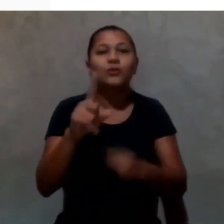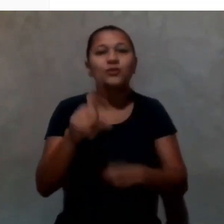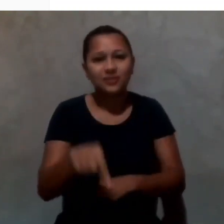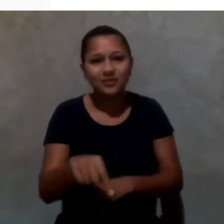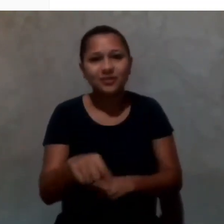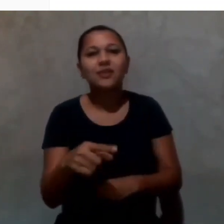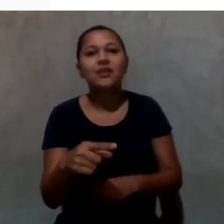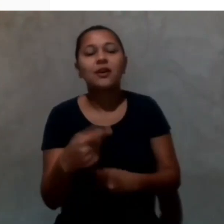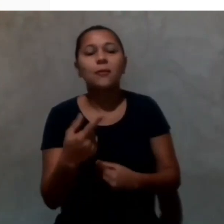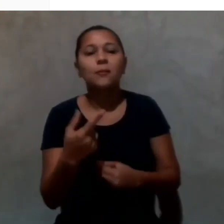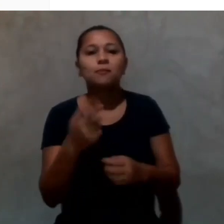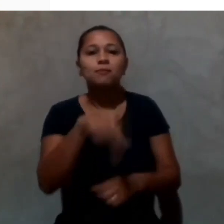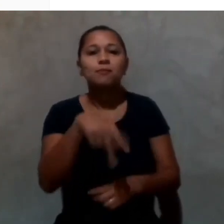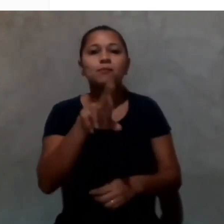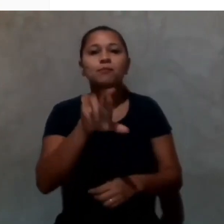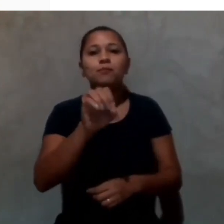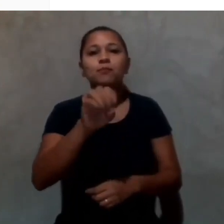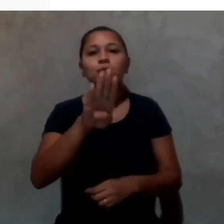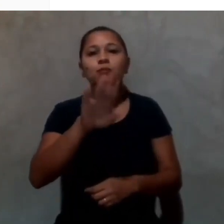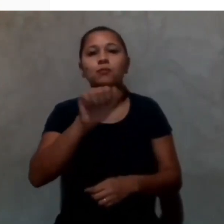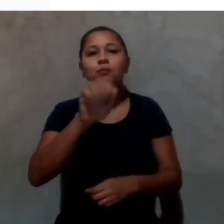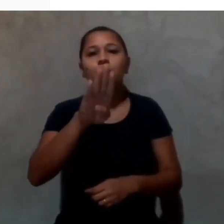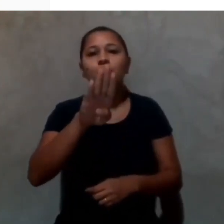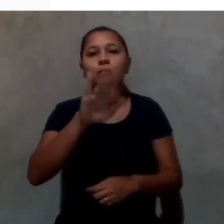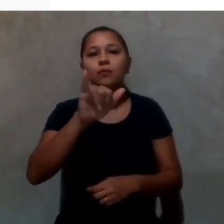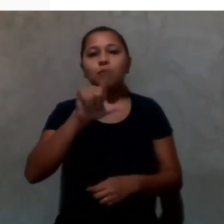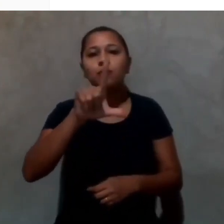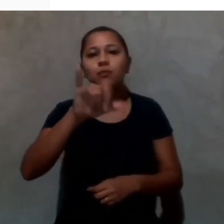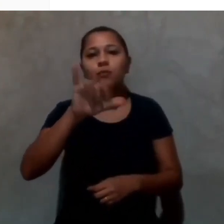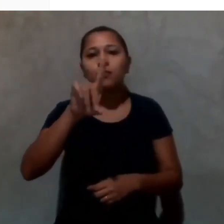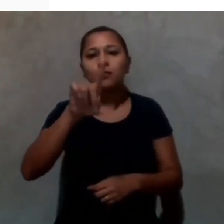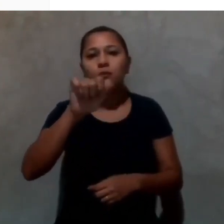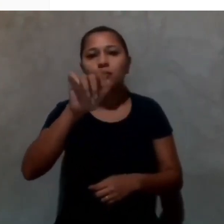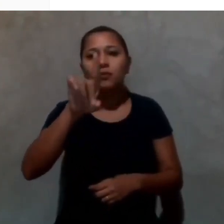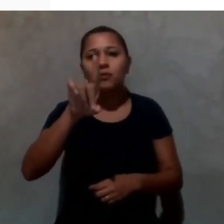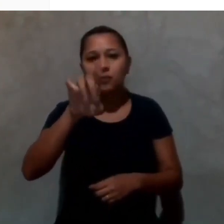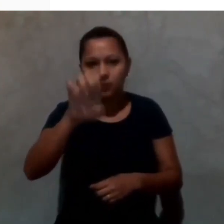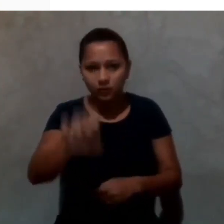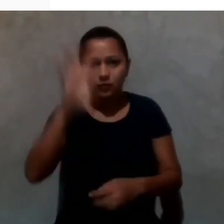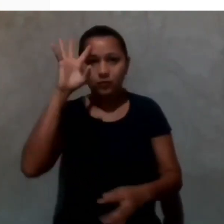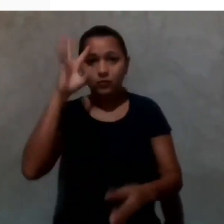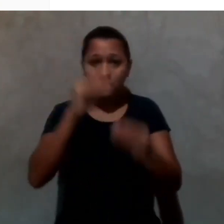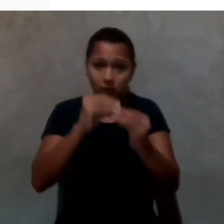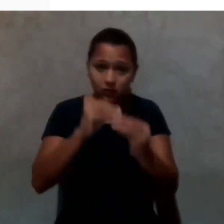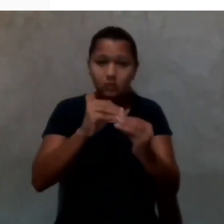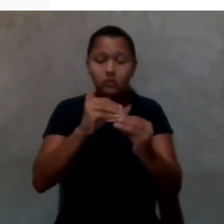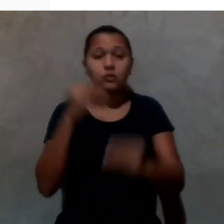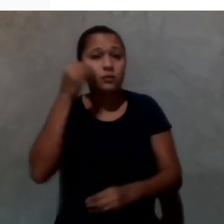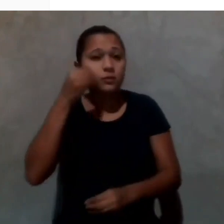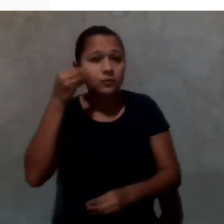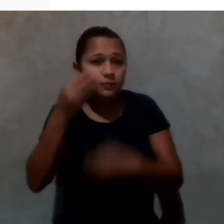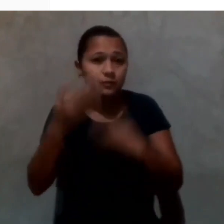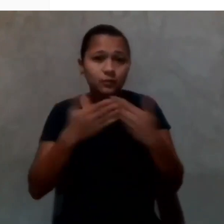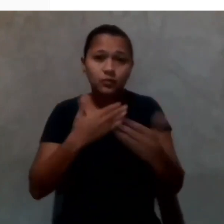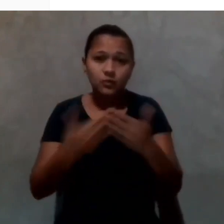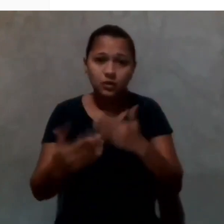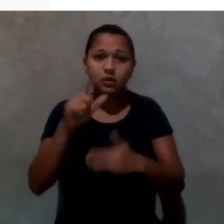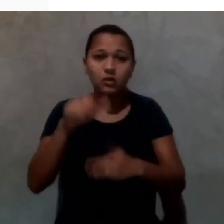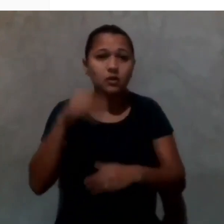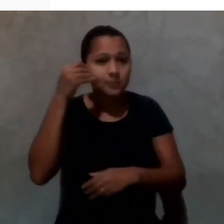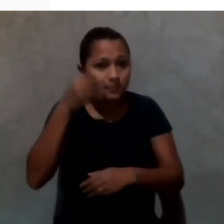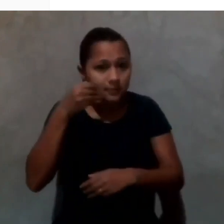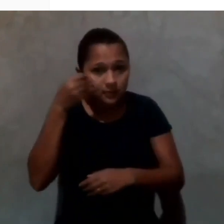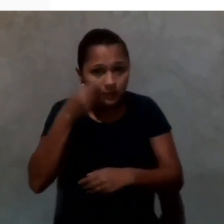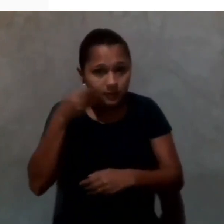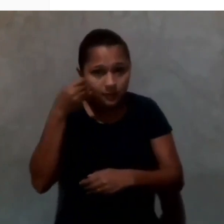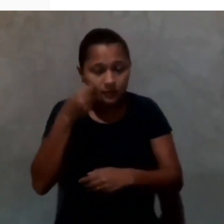resumida, podemos dizer que experimentos aleatórios são aqueles experimentos cujos resultados não se pode prever. Podemos repeti-los várias